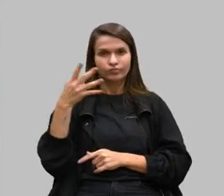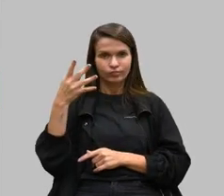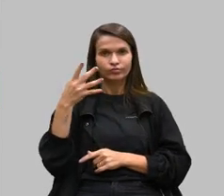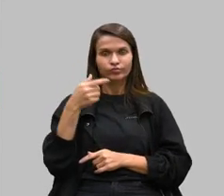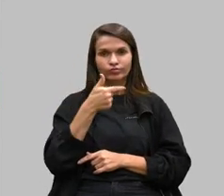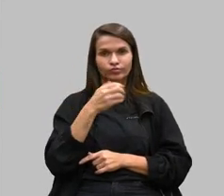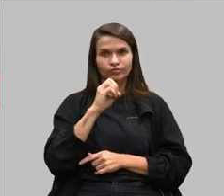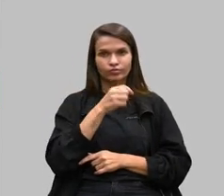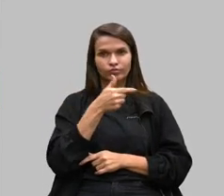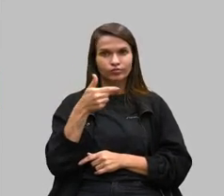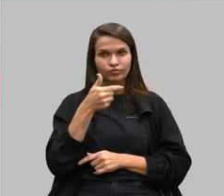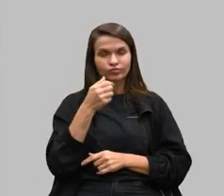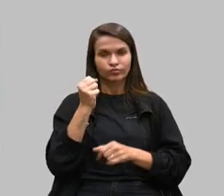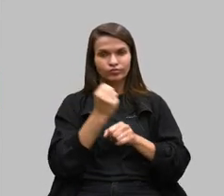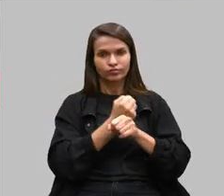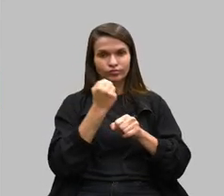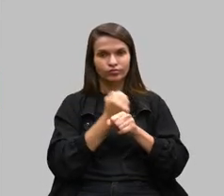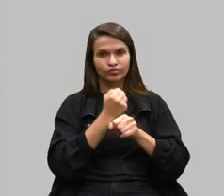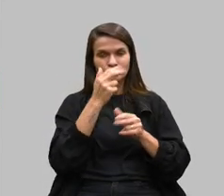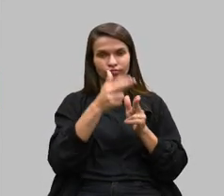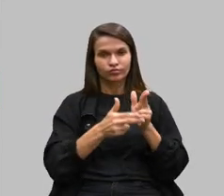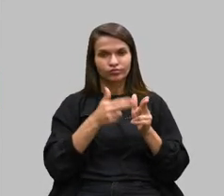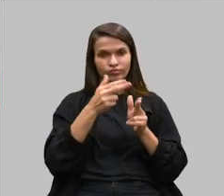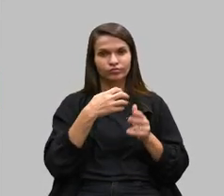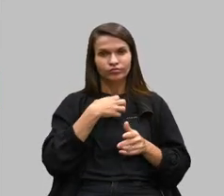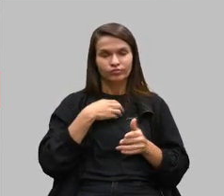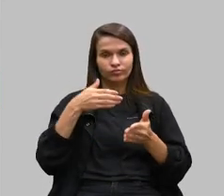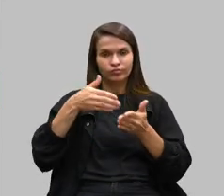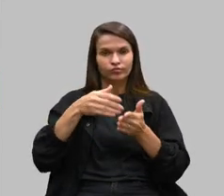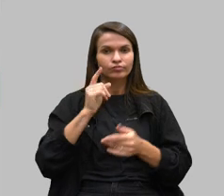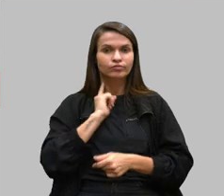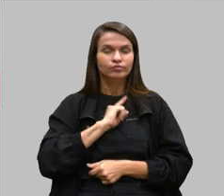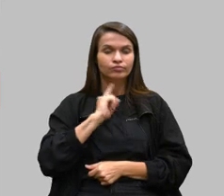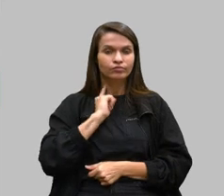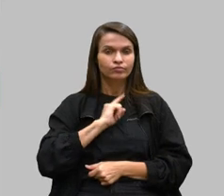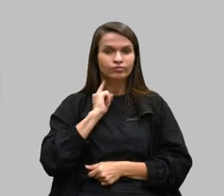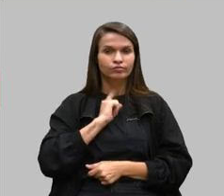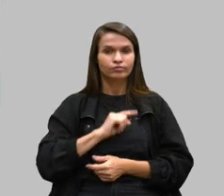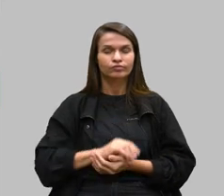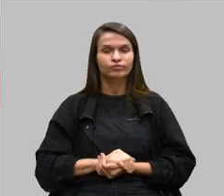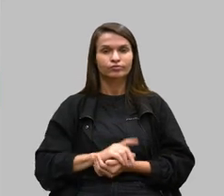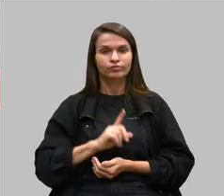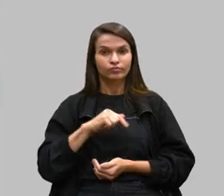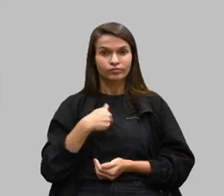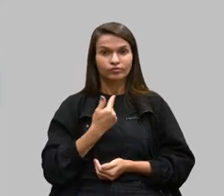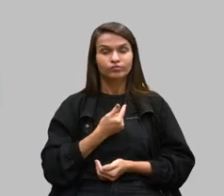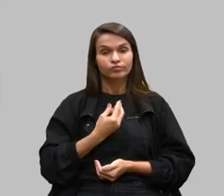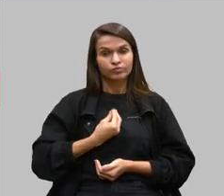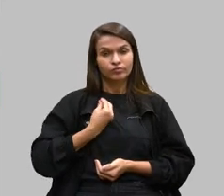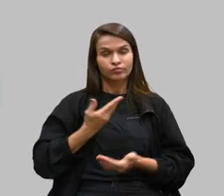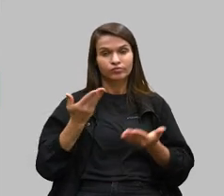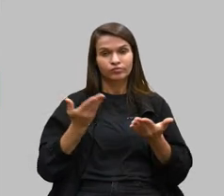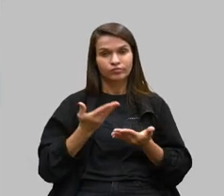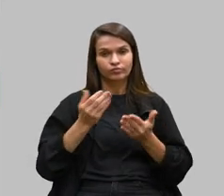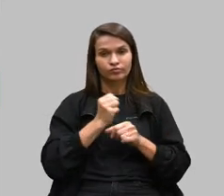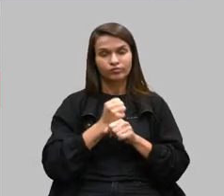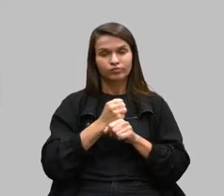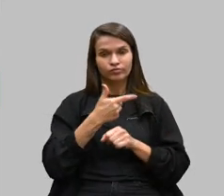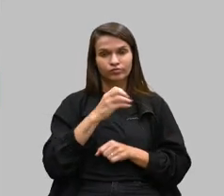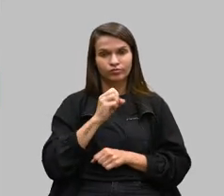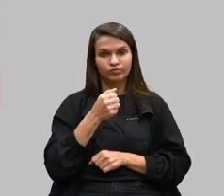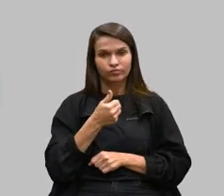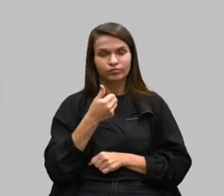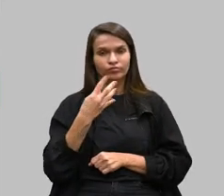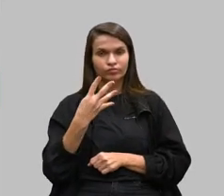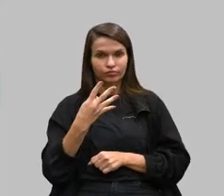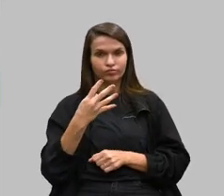reconstrução da ferrovia Bahia Minas nós estamos em 2024 autorização da reconstrução do